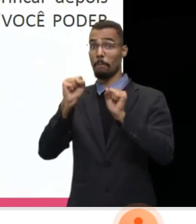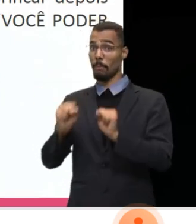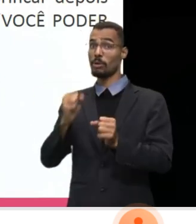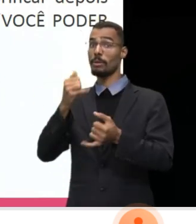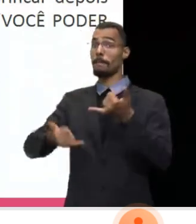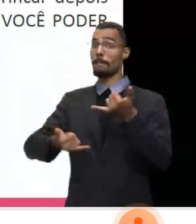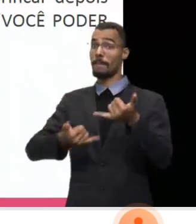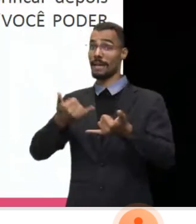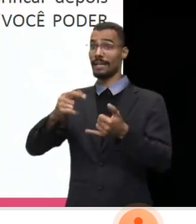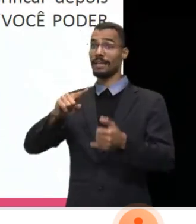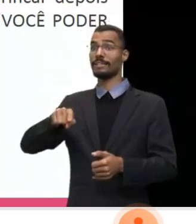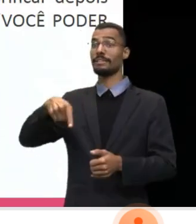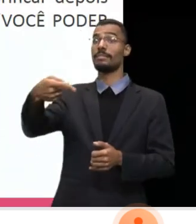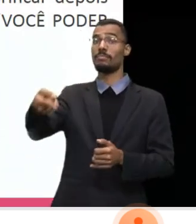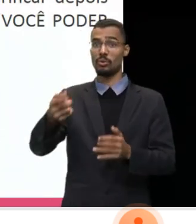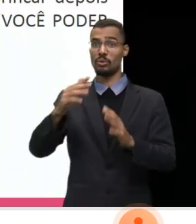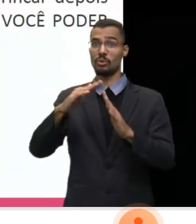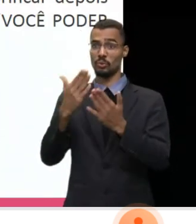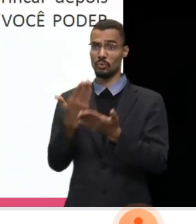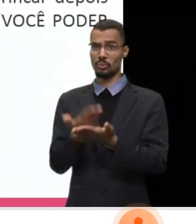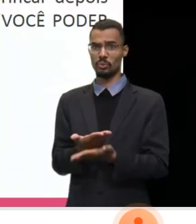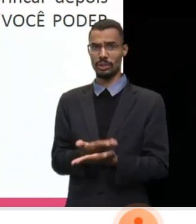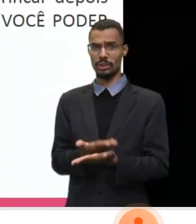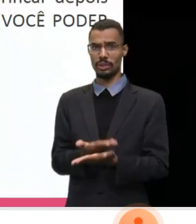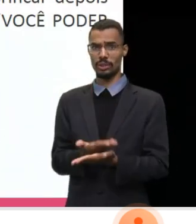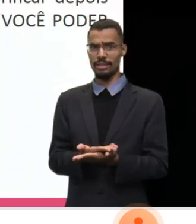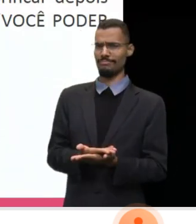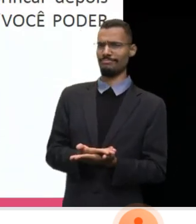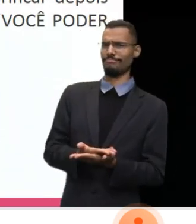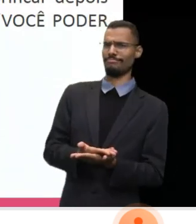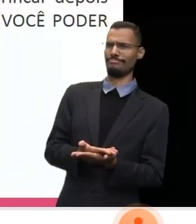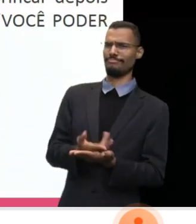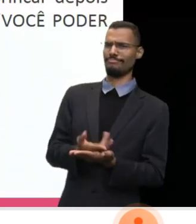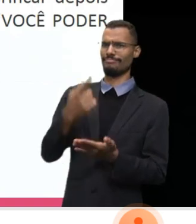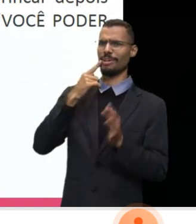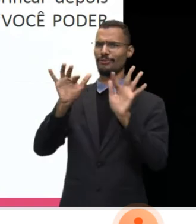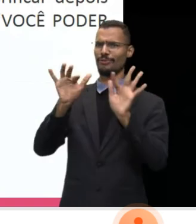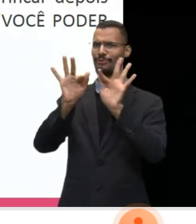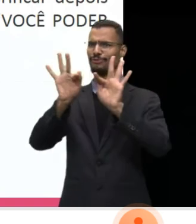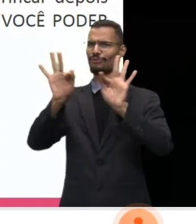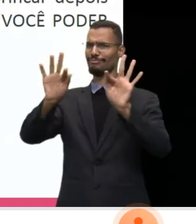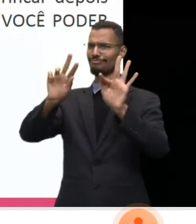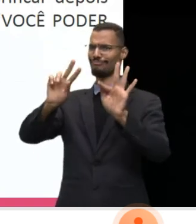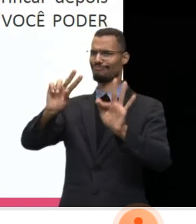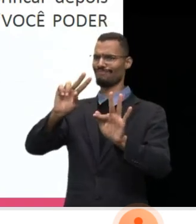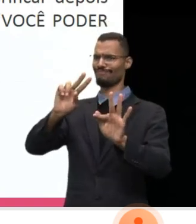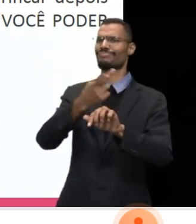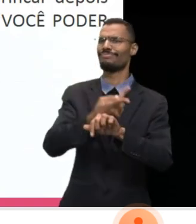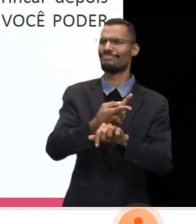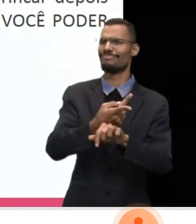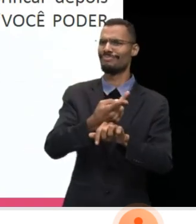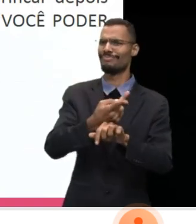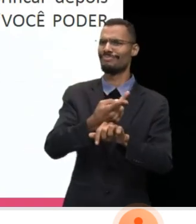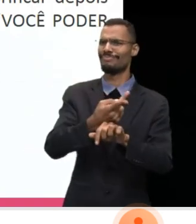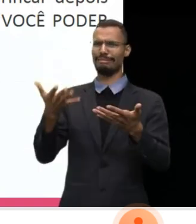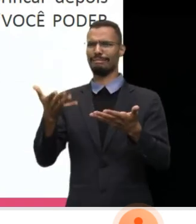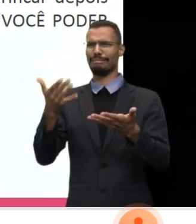brincar, depois estudar. Ou seja, o sentido da frase ficou contrária para a